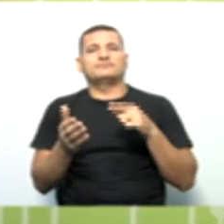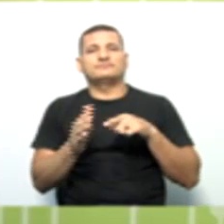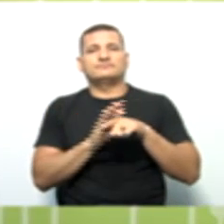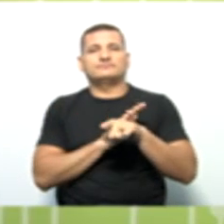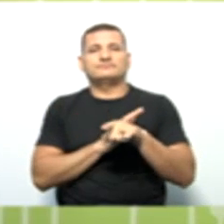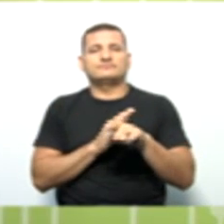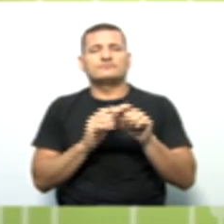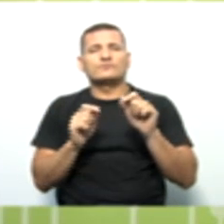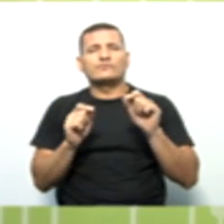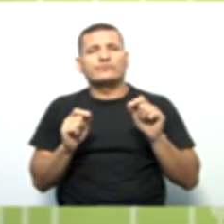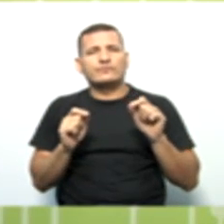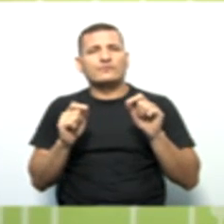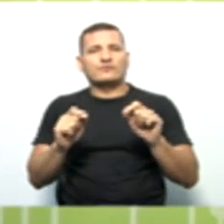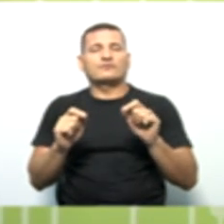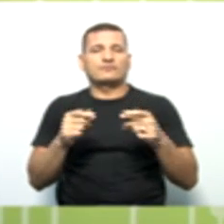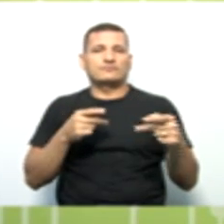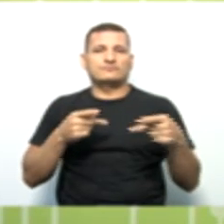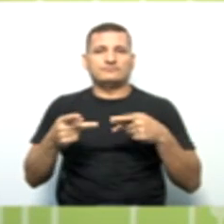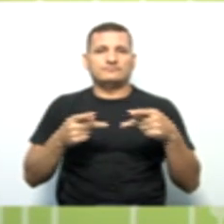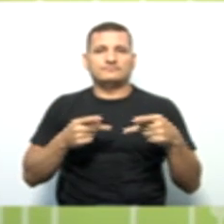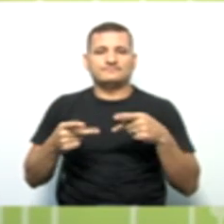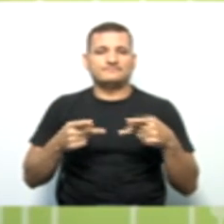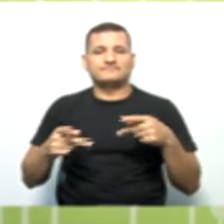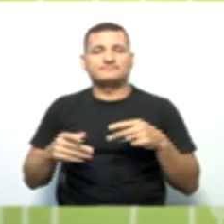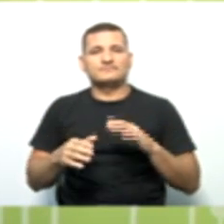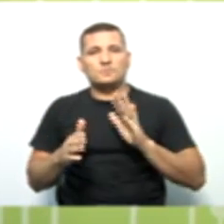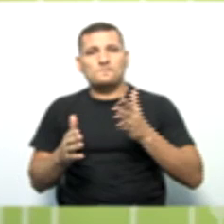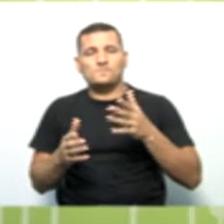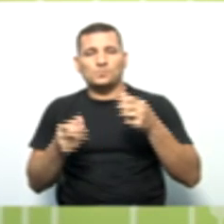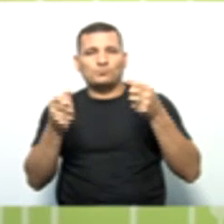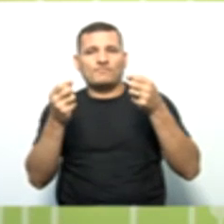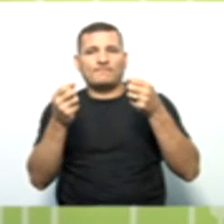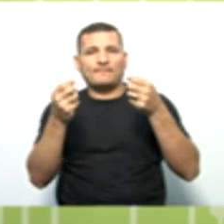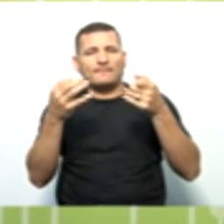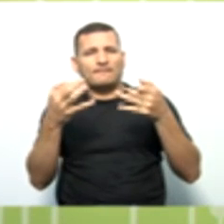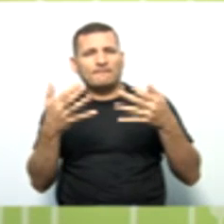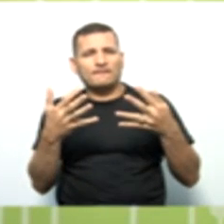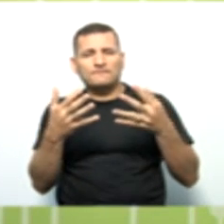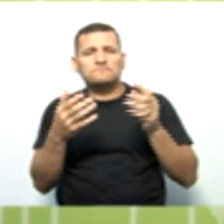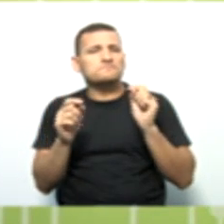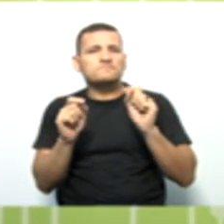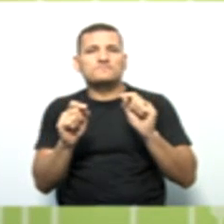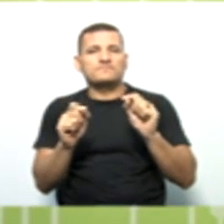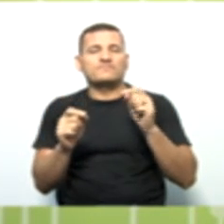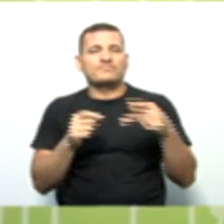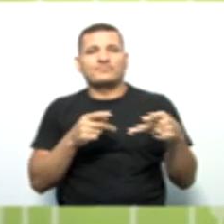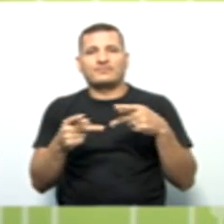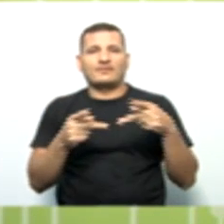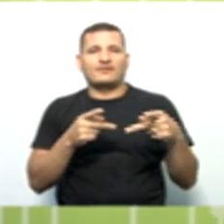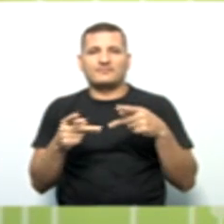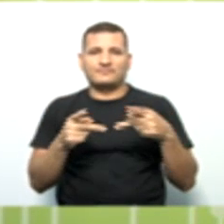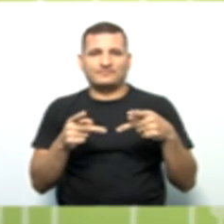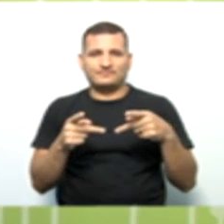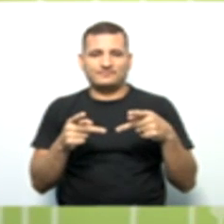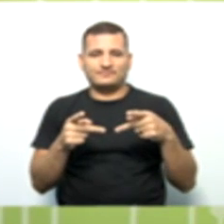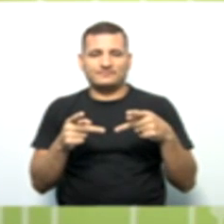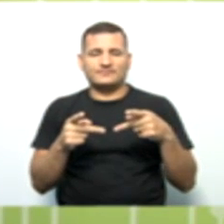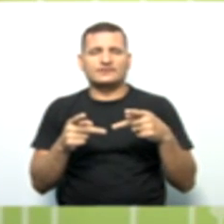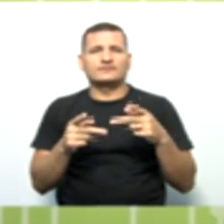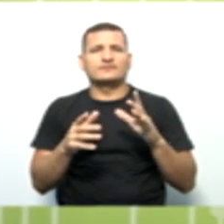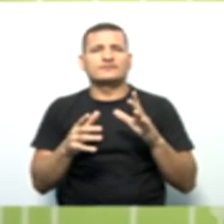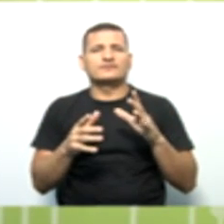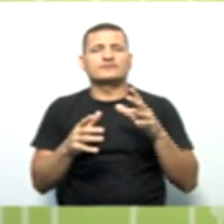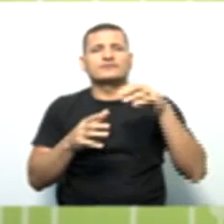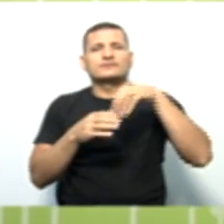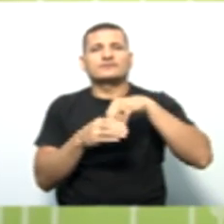O que é projeto? Não é isso? A gente abordou aqui o que é projeto aí dentro dessa visão do processo